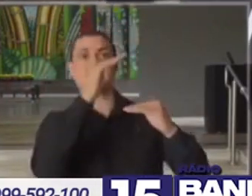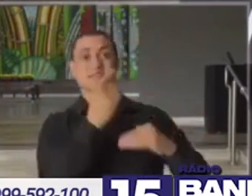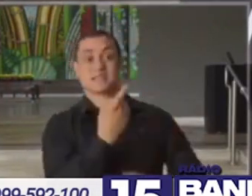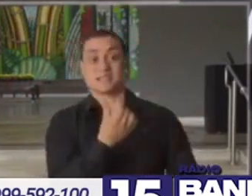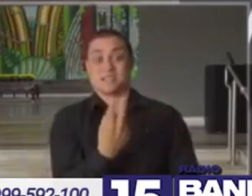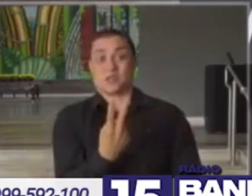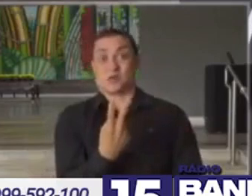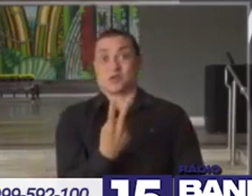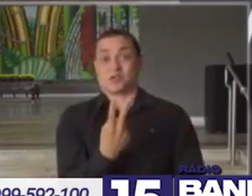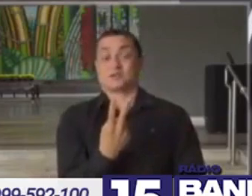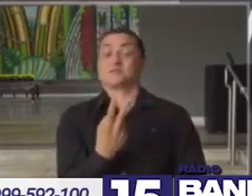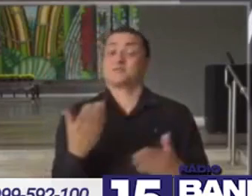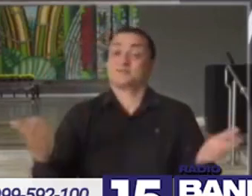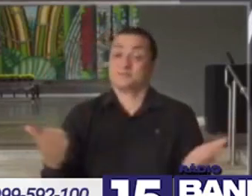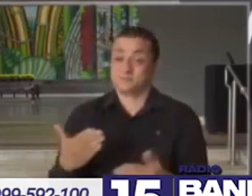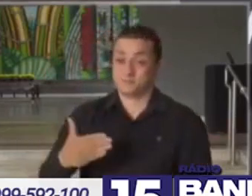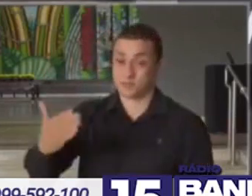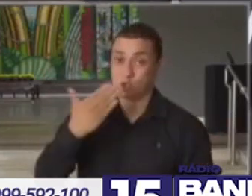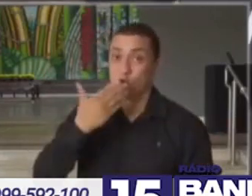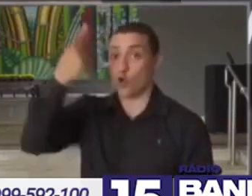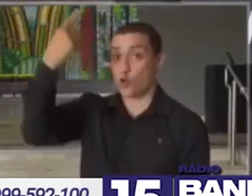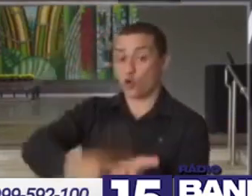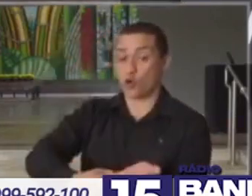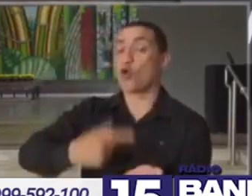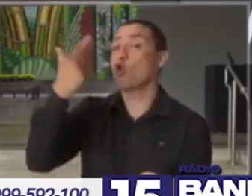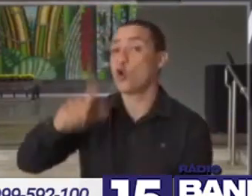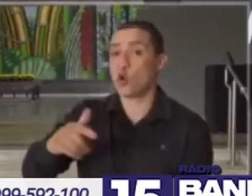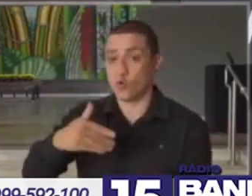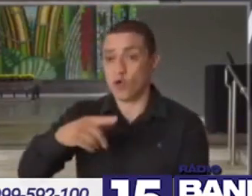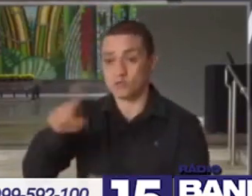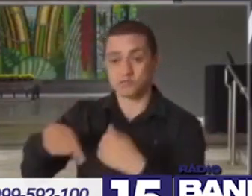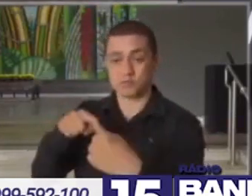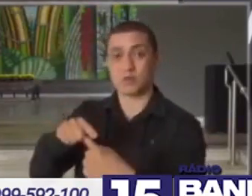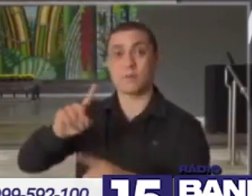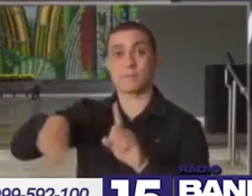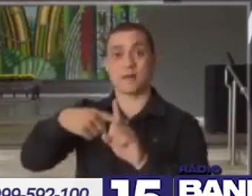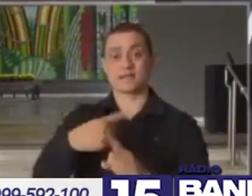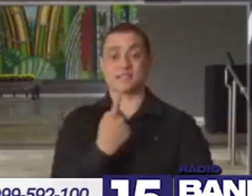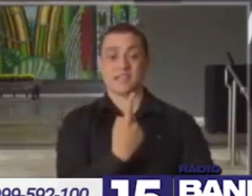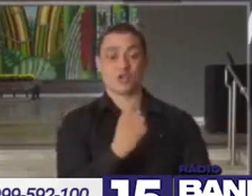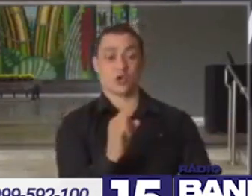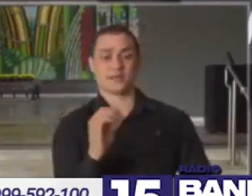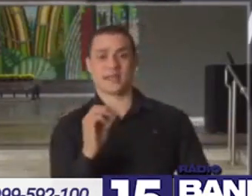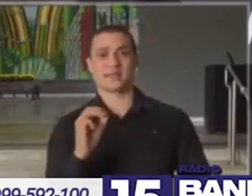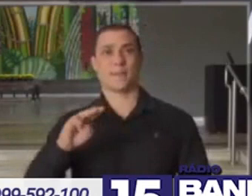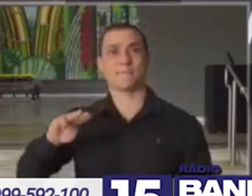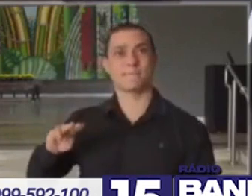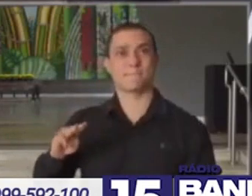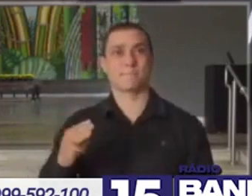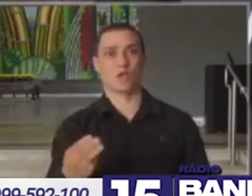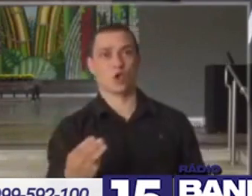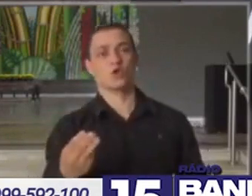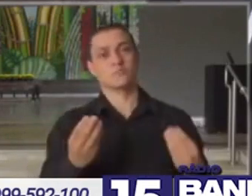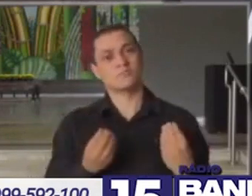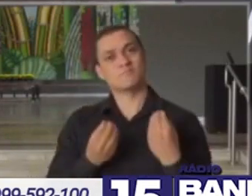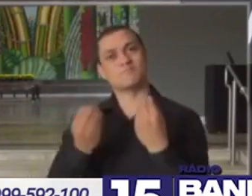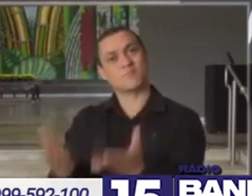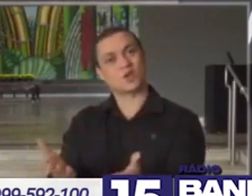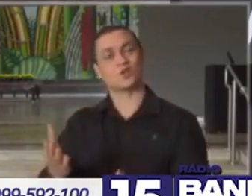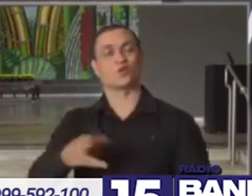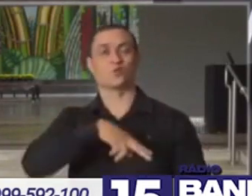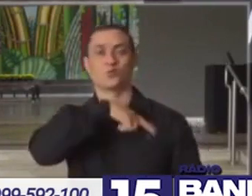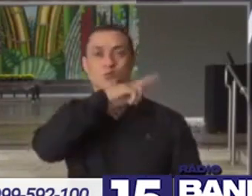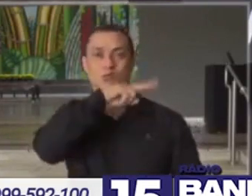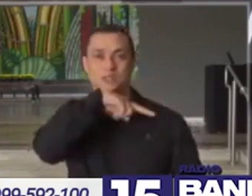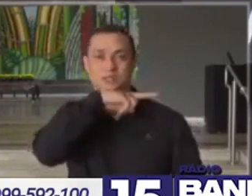no mês de março nós teremos integralmente estes recursos. Prometemos a meta de 160